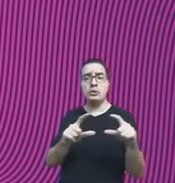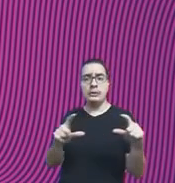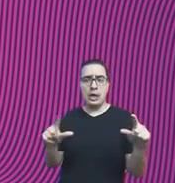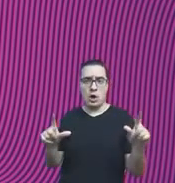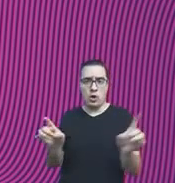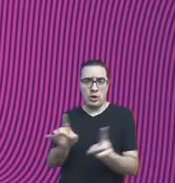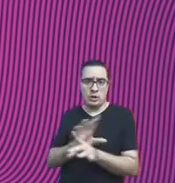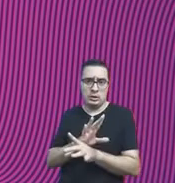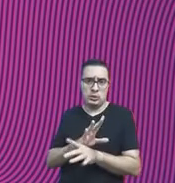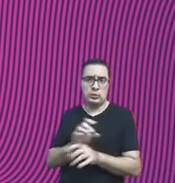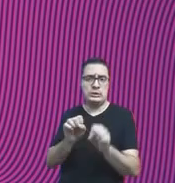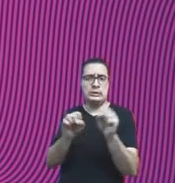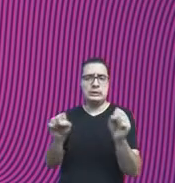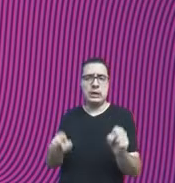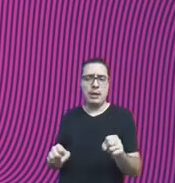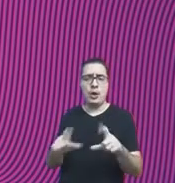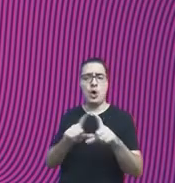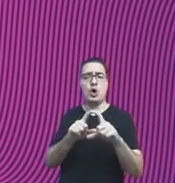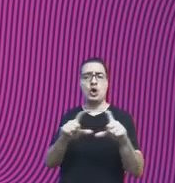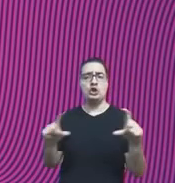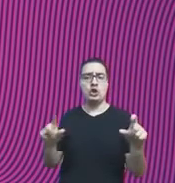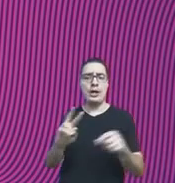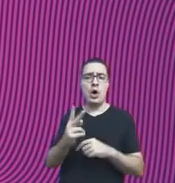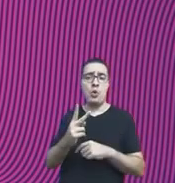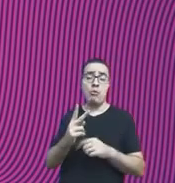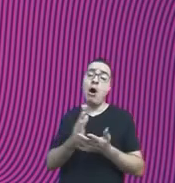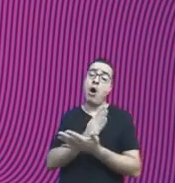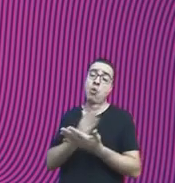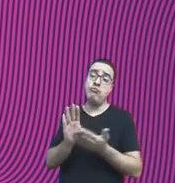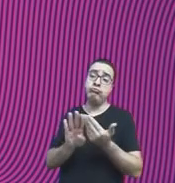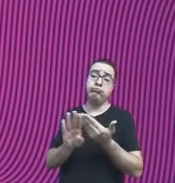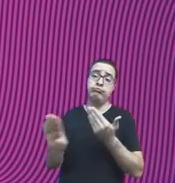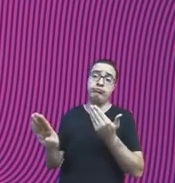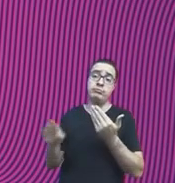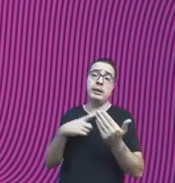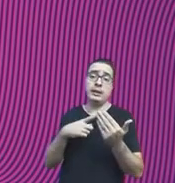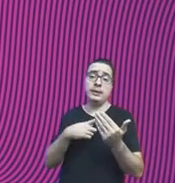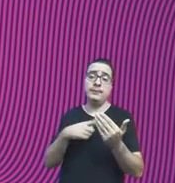sistema horizontal. Tem gente que vai ficar de fora, né? A nossa